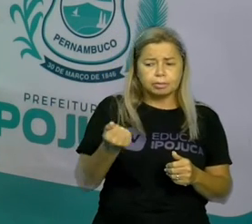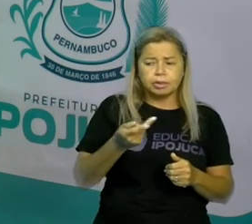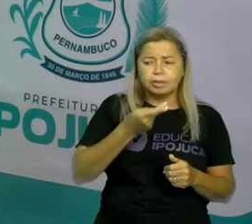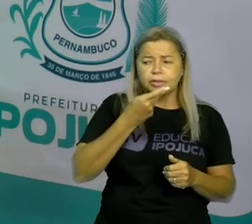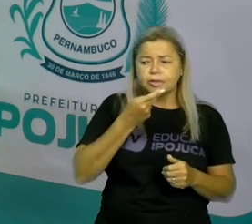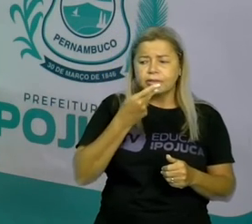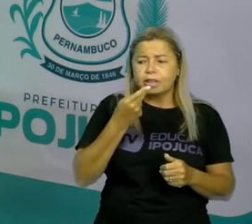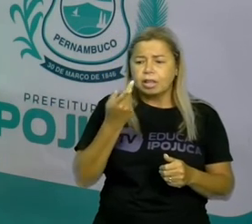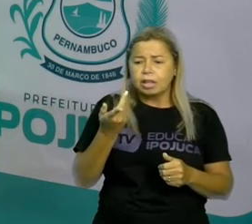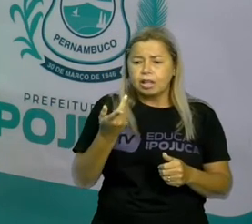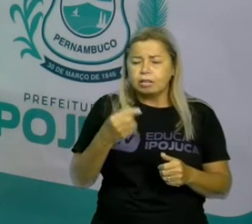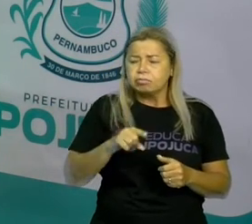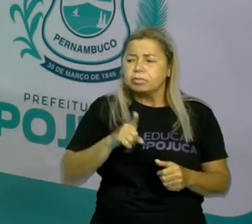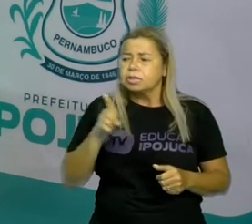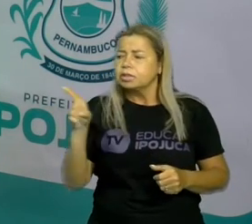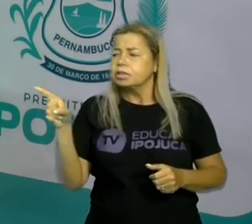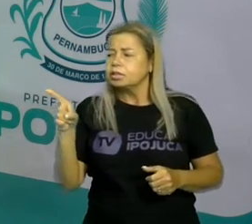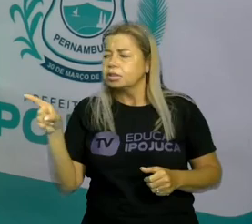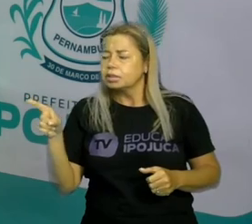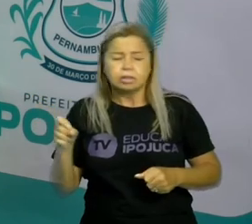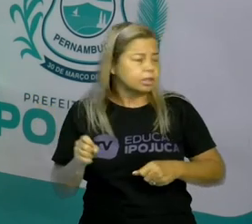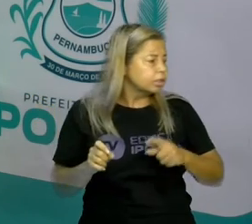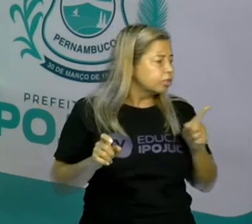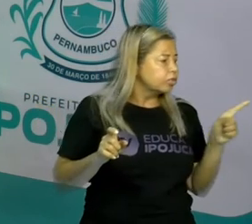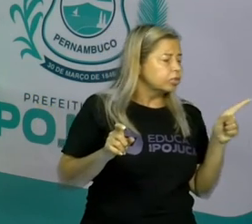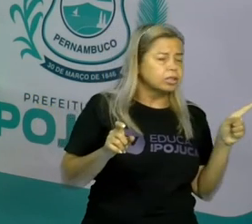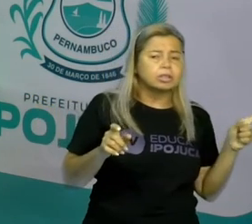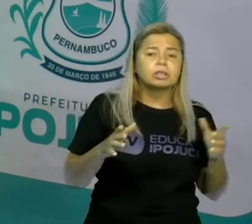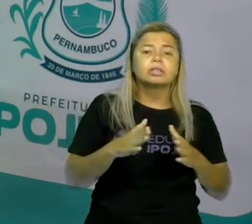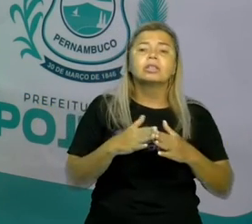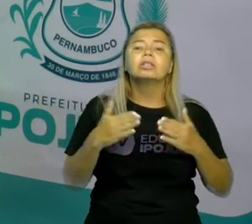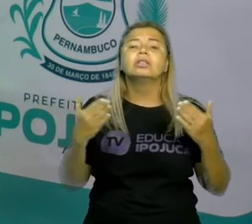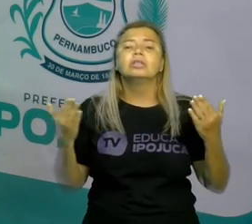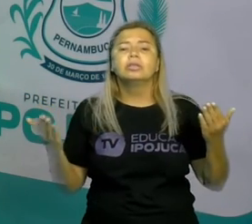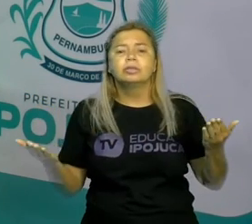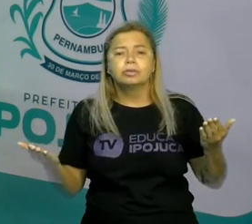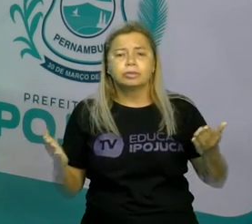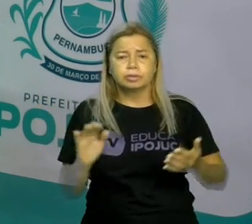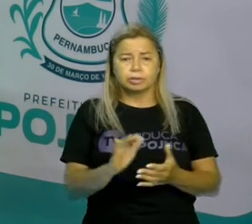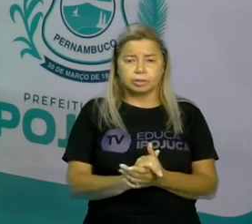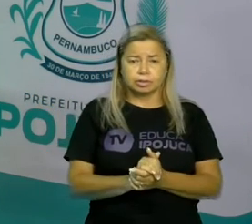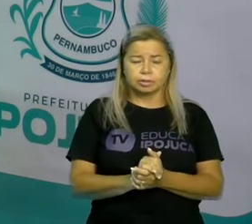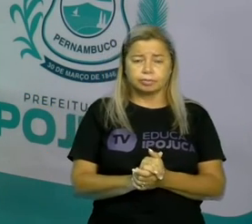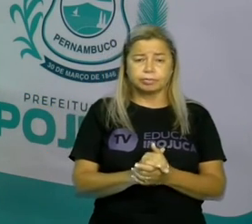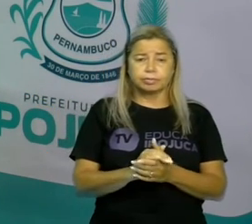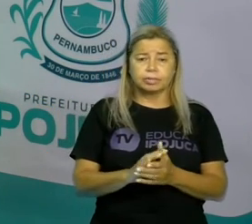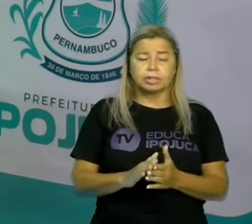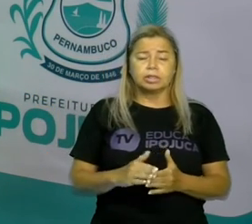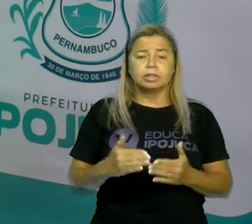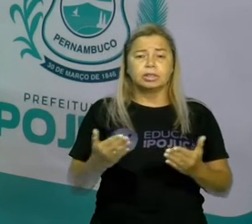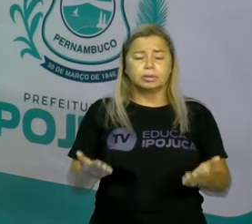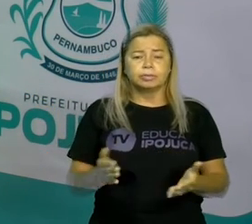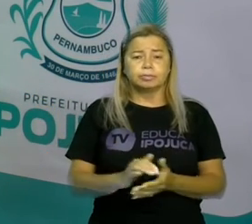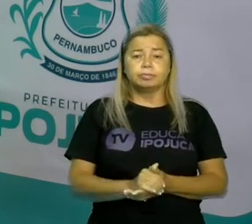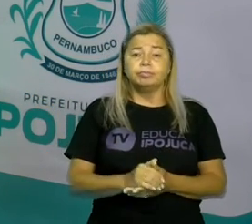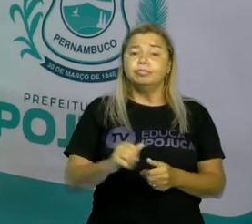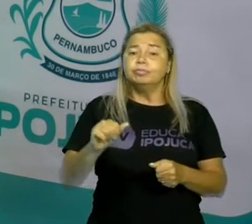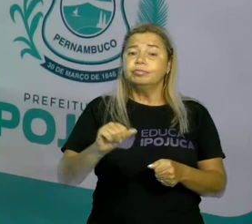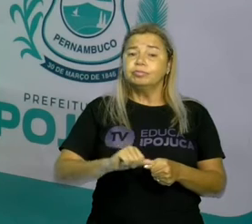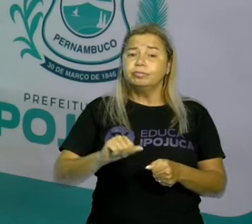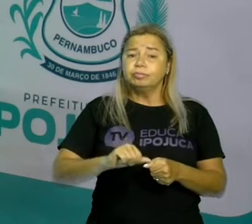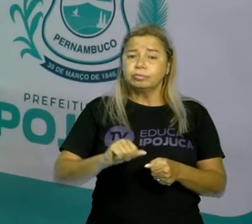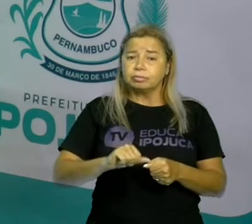que posição ele está se a Direita ou esquerda tão quando fazemos essa